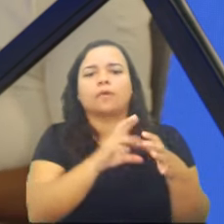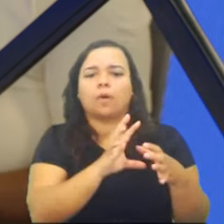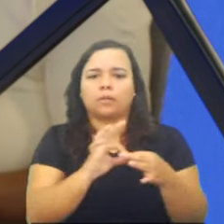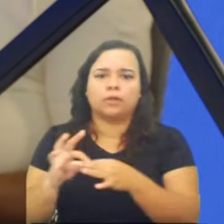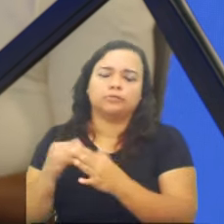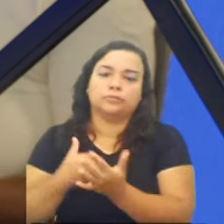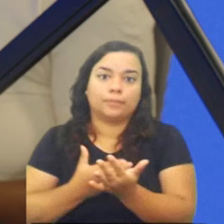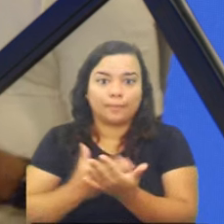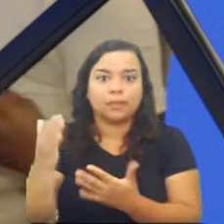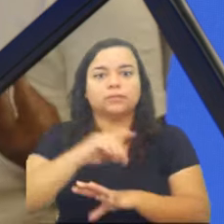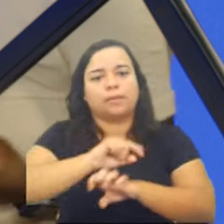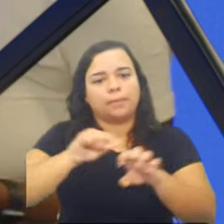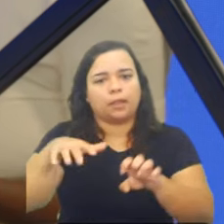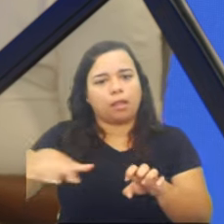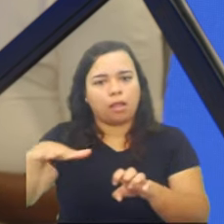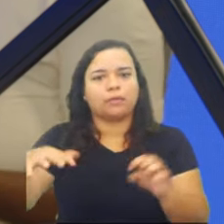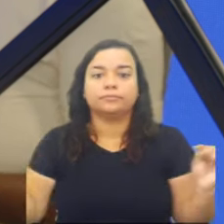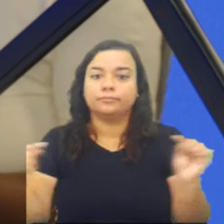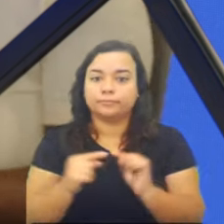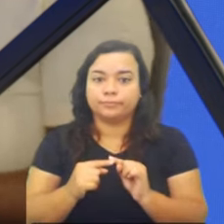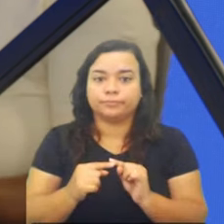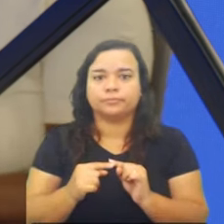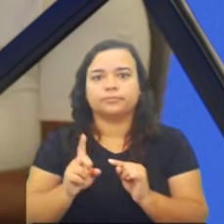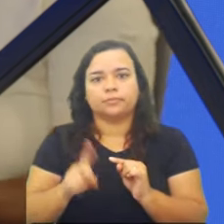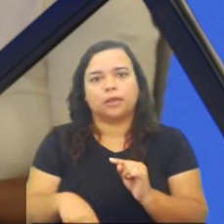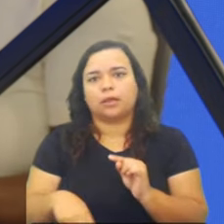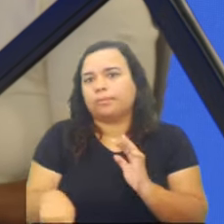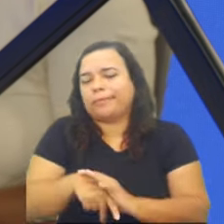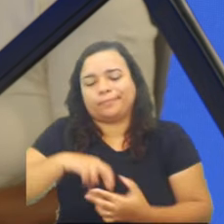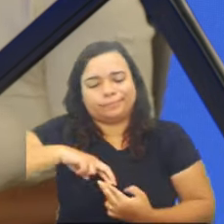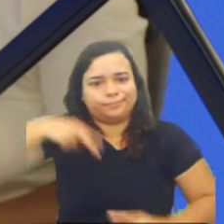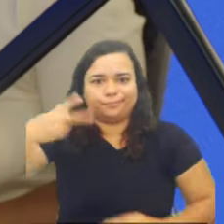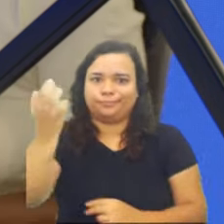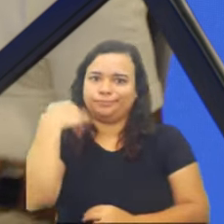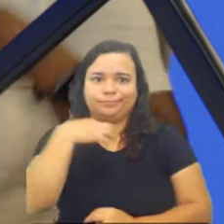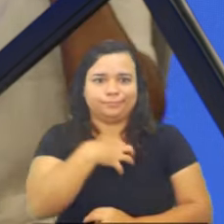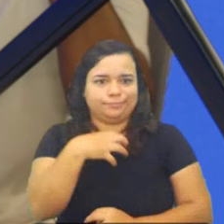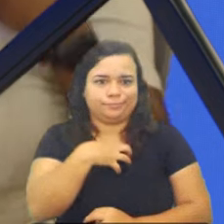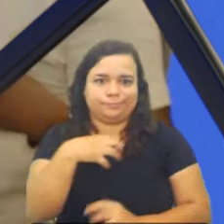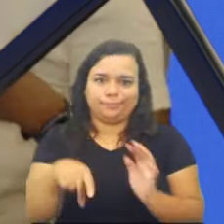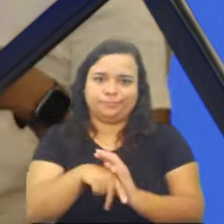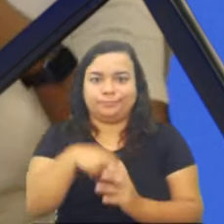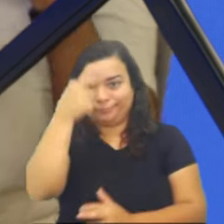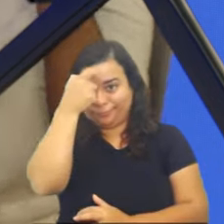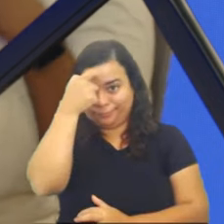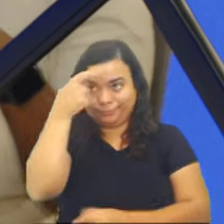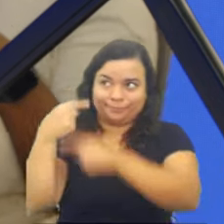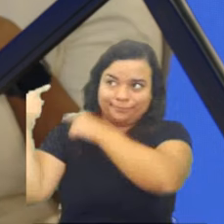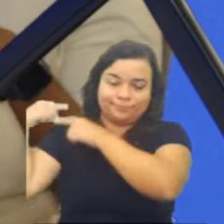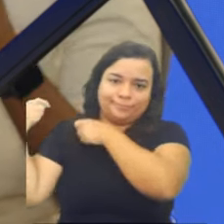esse contexto começar a empreender faz parte muito do quase do DNA tá ali como uma vertente de DNA a